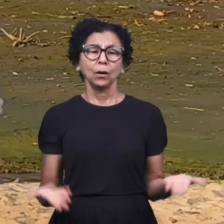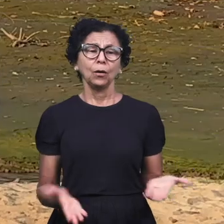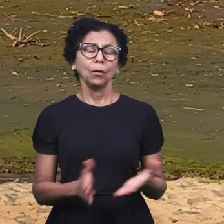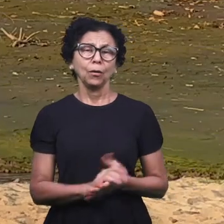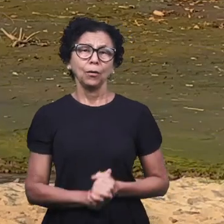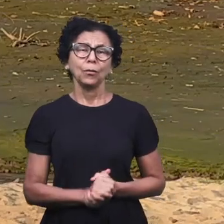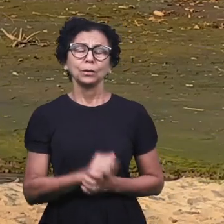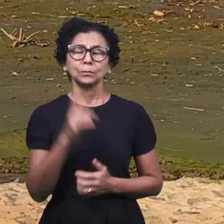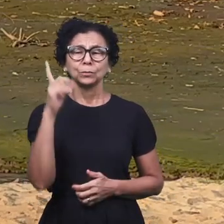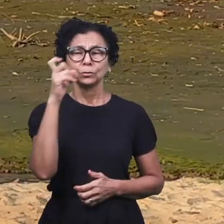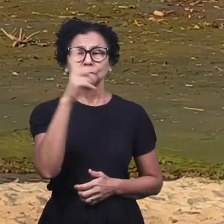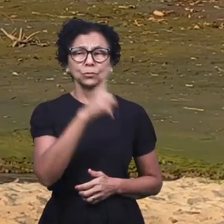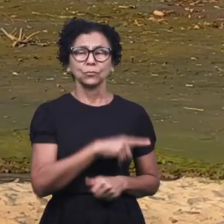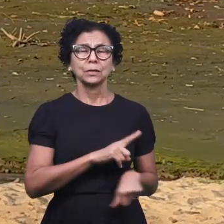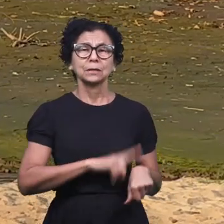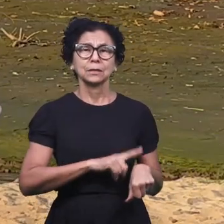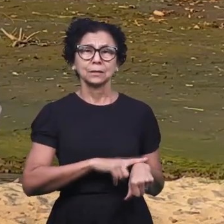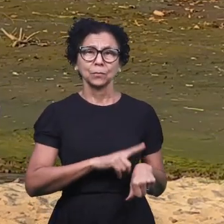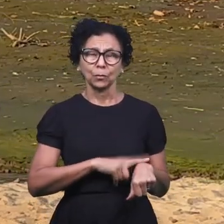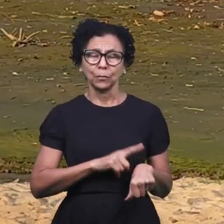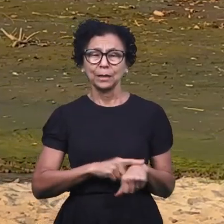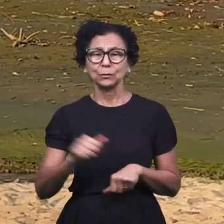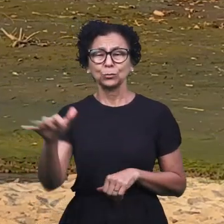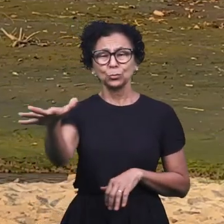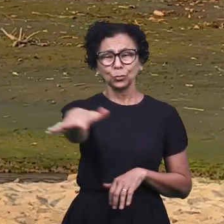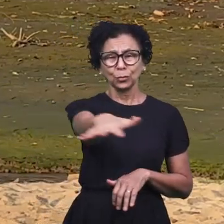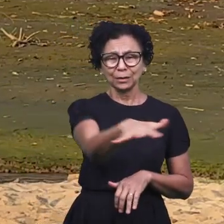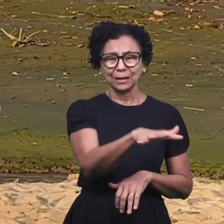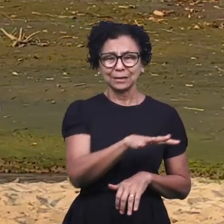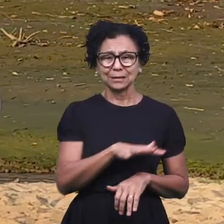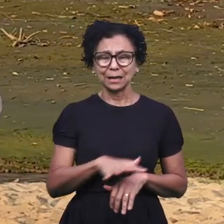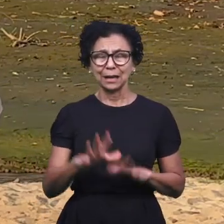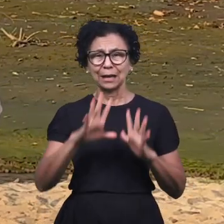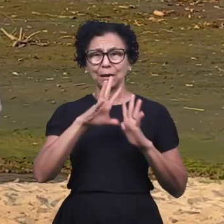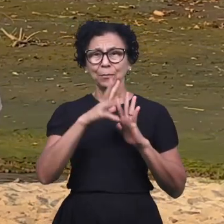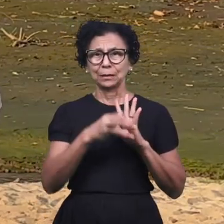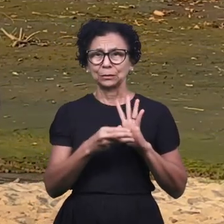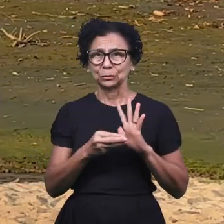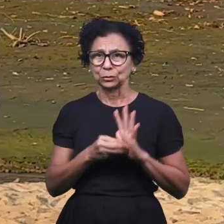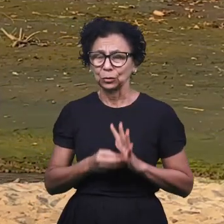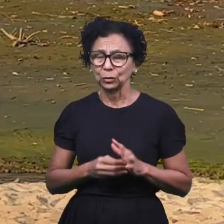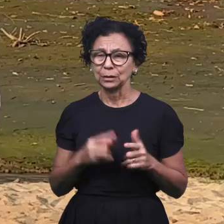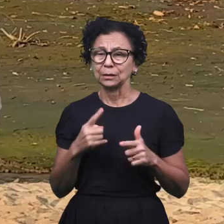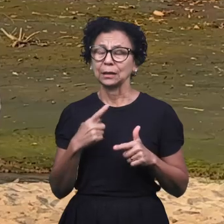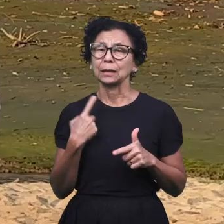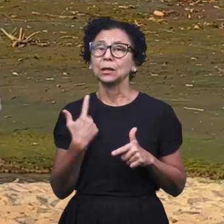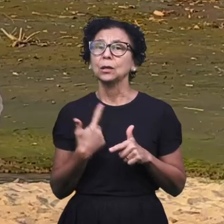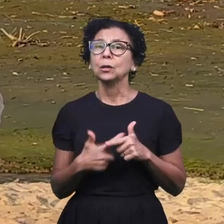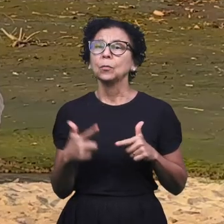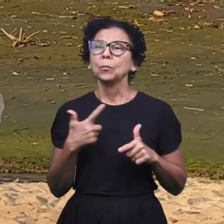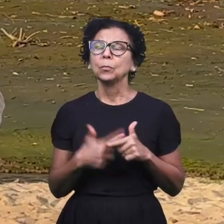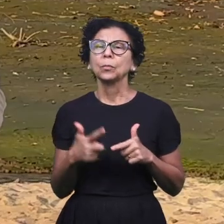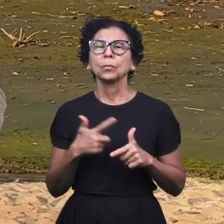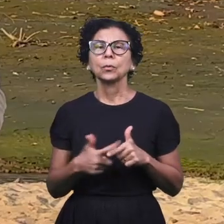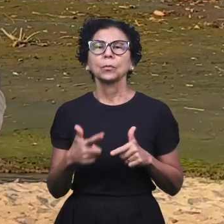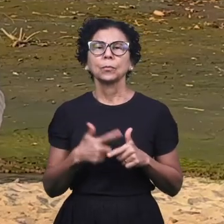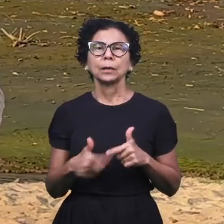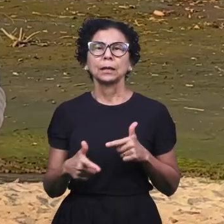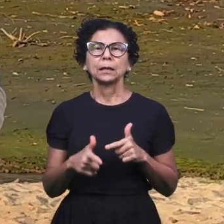causas e consequências da seca na bacia hidrográfica do Rio Amazonas incluem problemas de